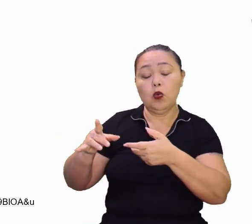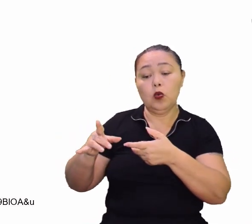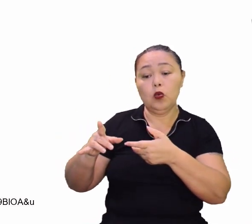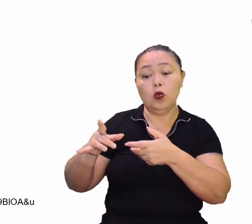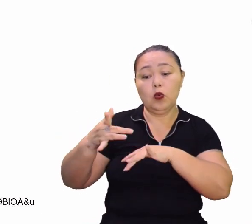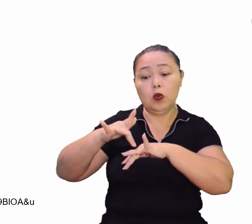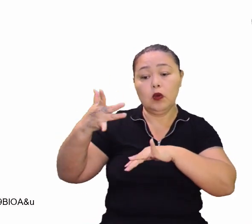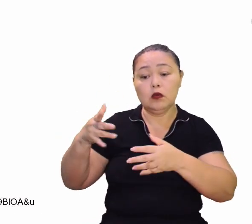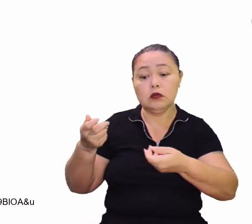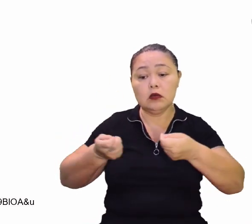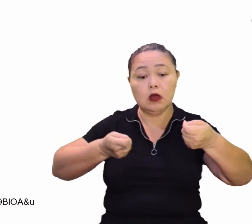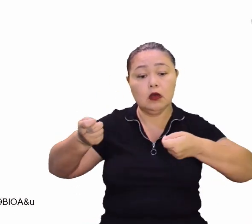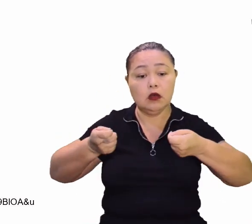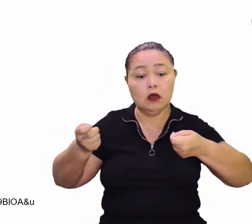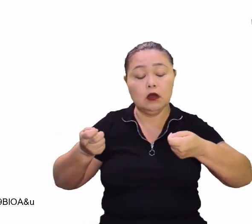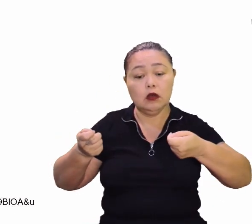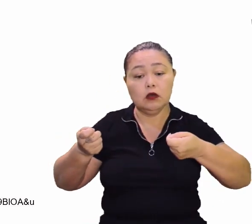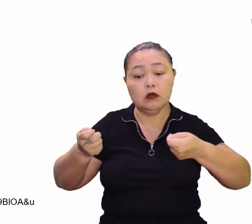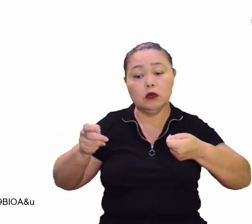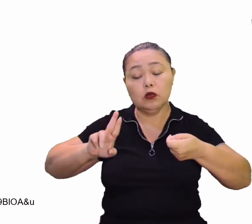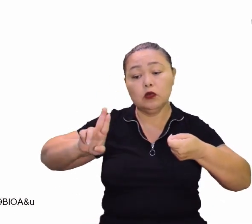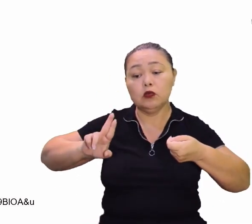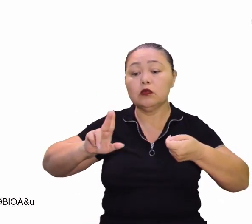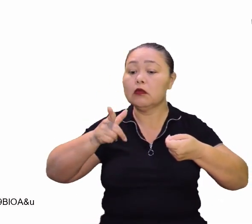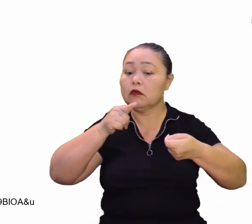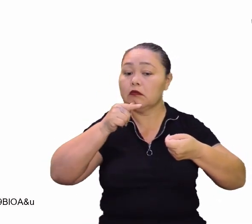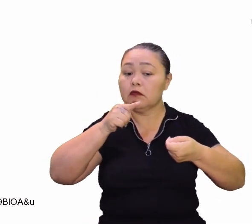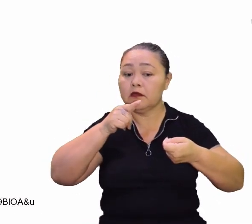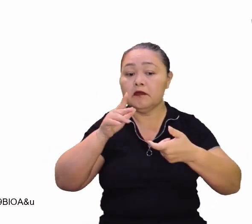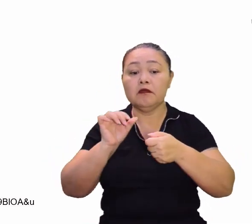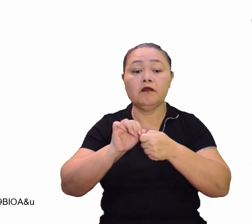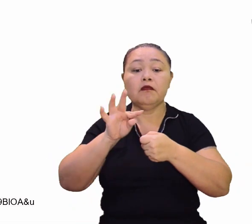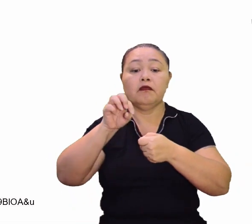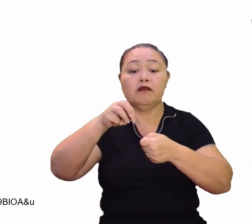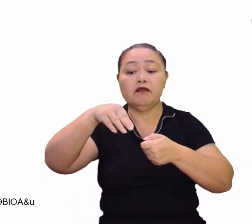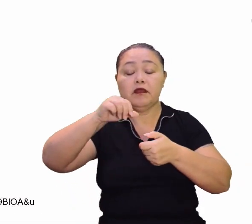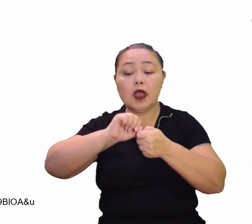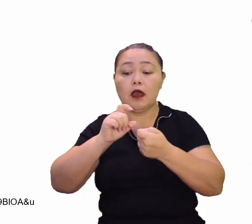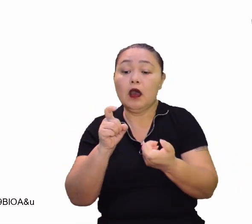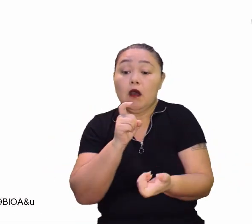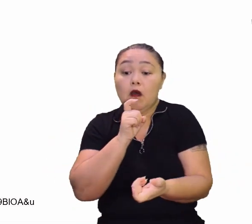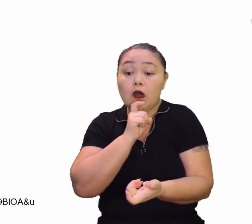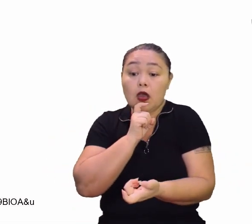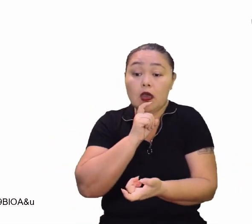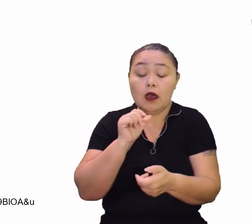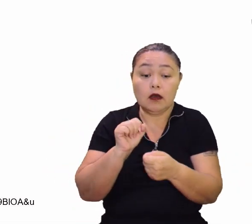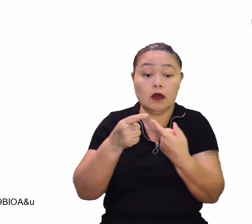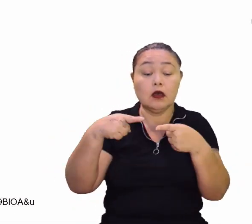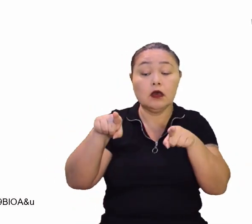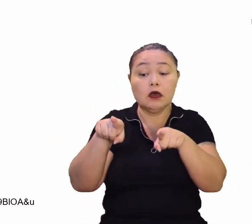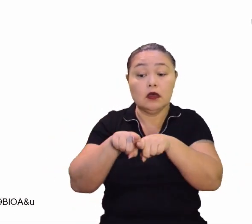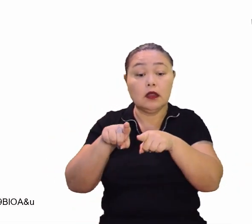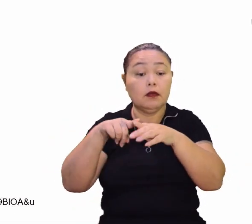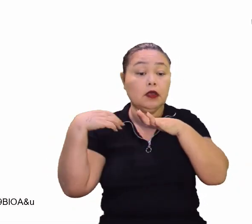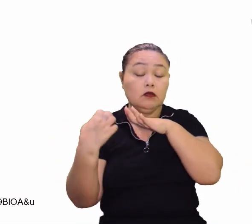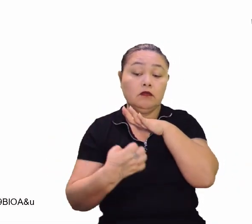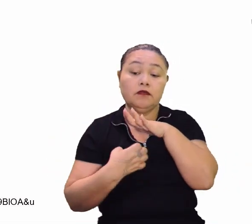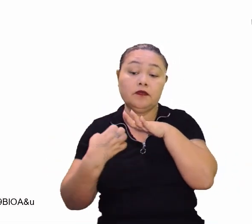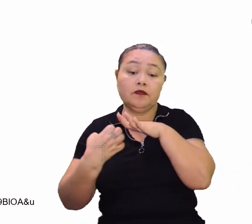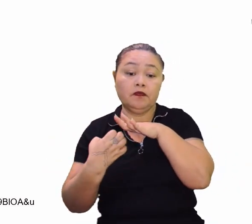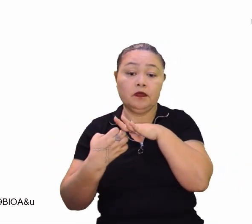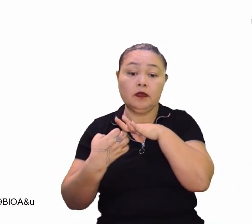vamos colocar, os recursos hídricos, térmica, água quente, da refrigeração industrial também,